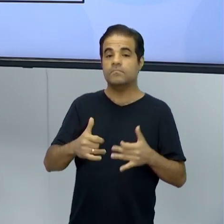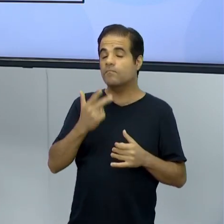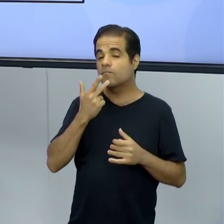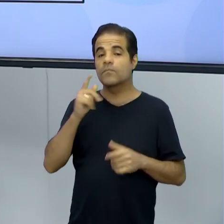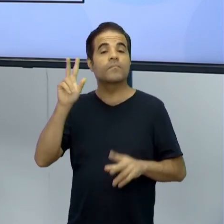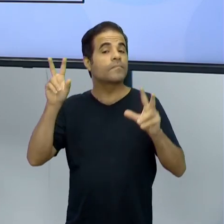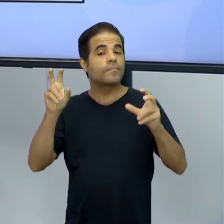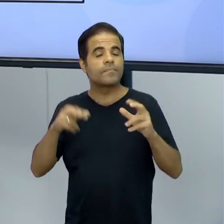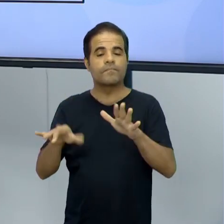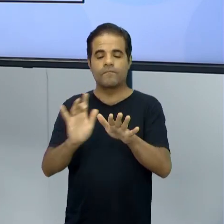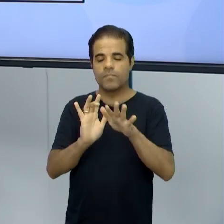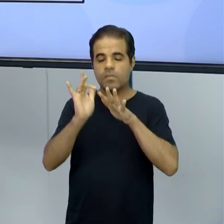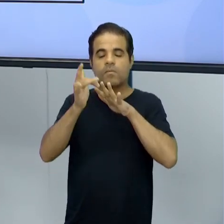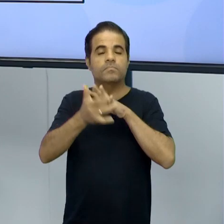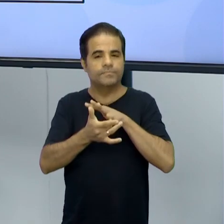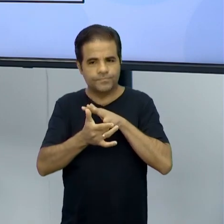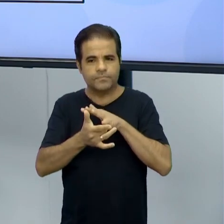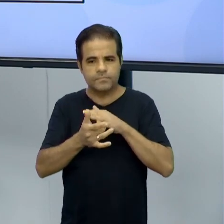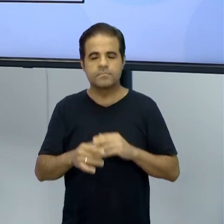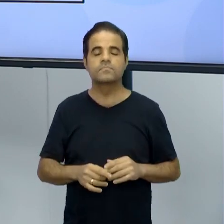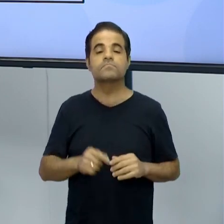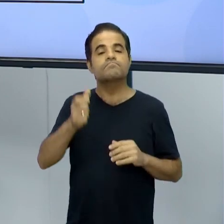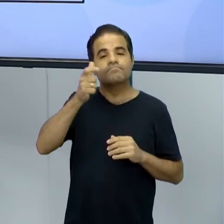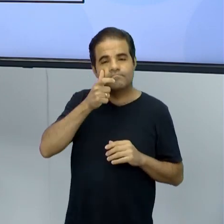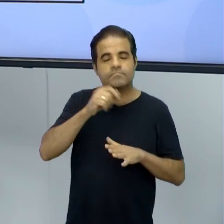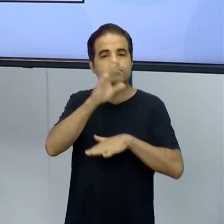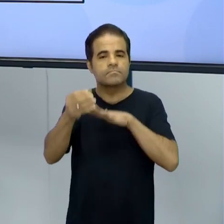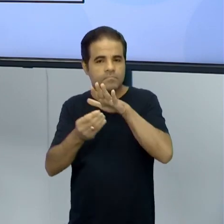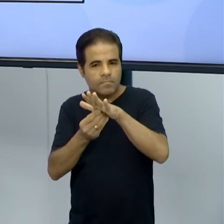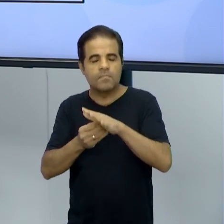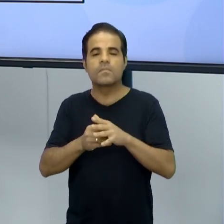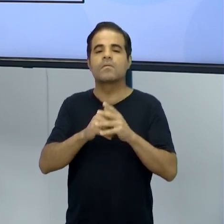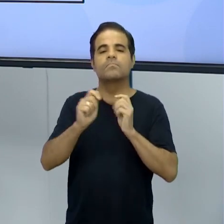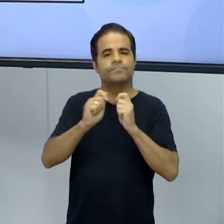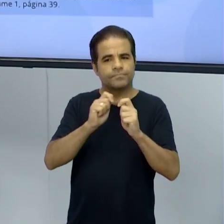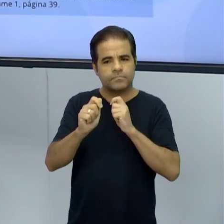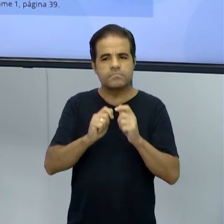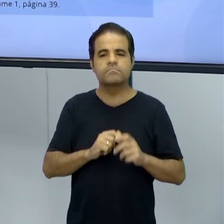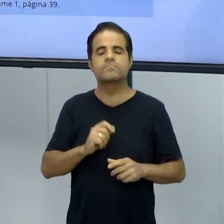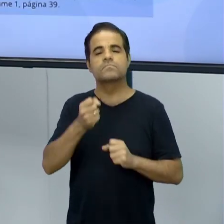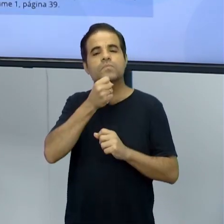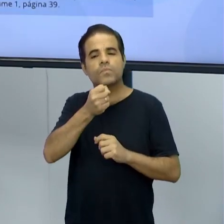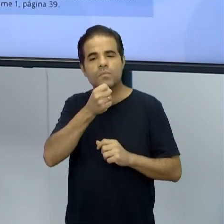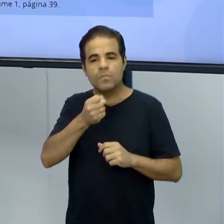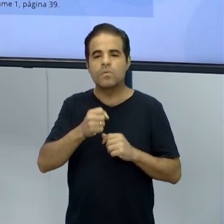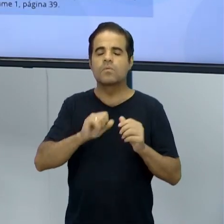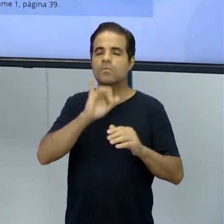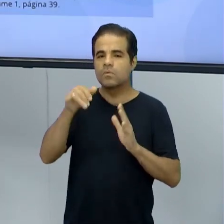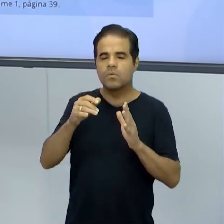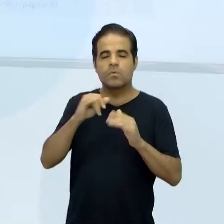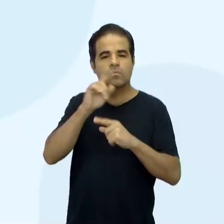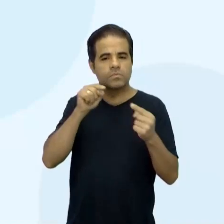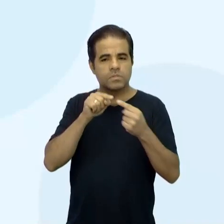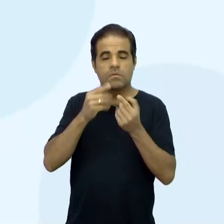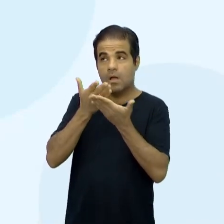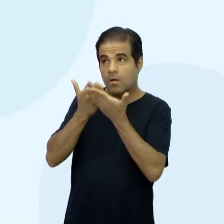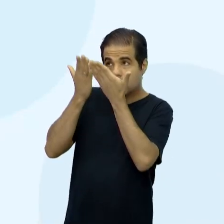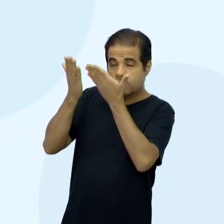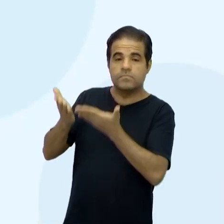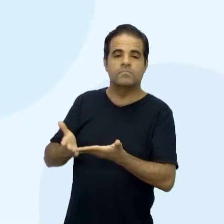elas, as redes sociais, no Observatório da Imprensa Internacional. Então vamos organizar direitinho, tal. O objetivo da aula de hoje está na